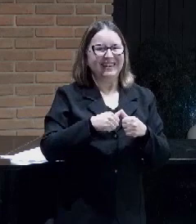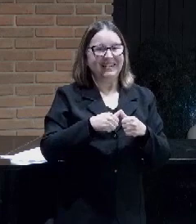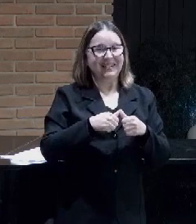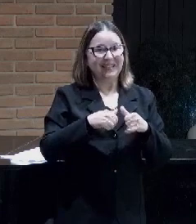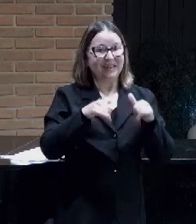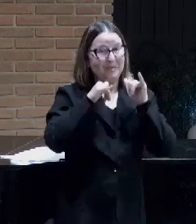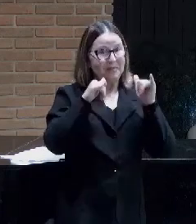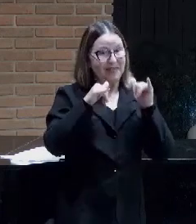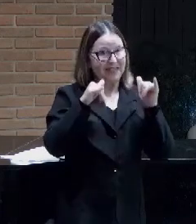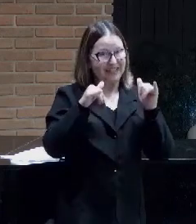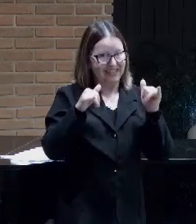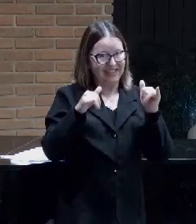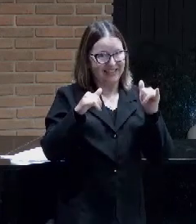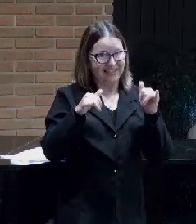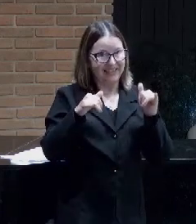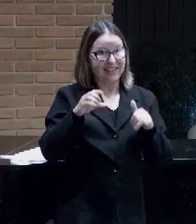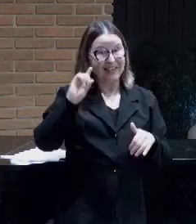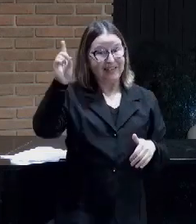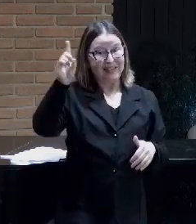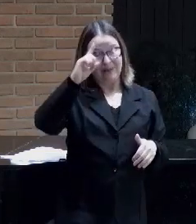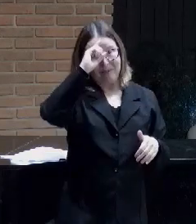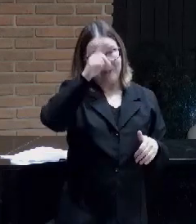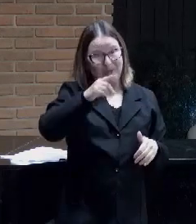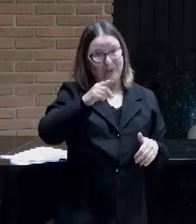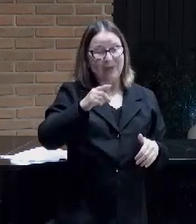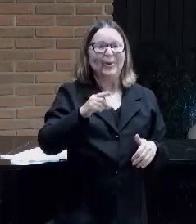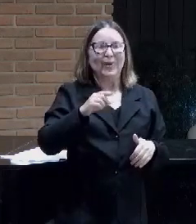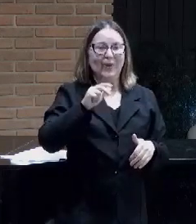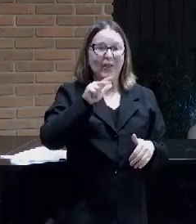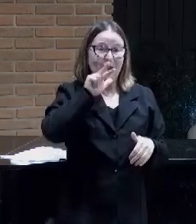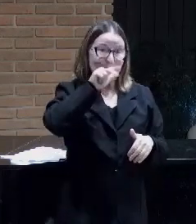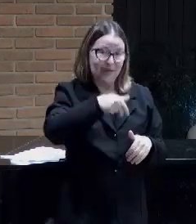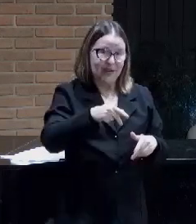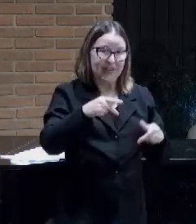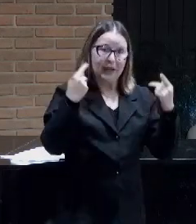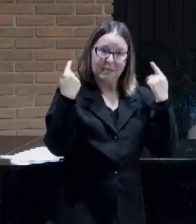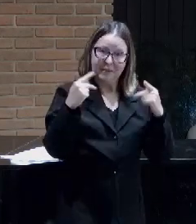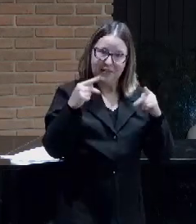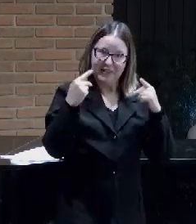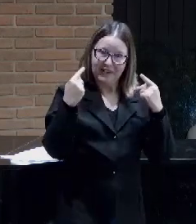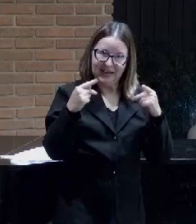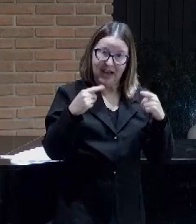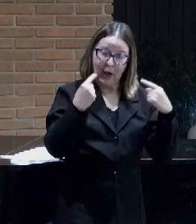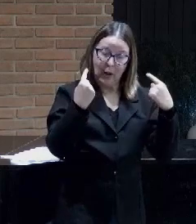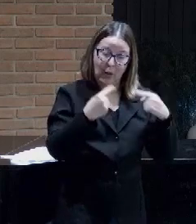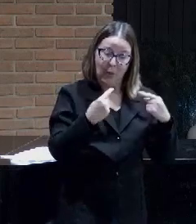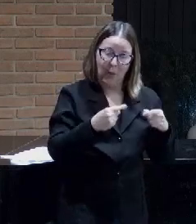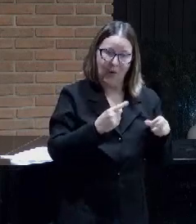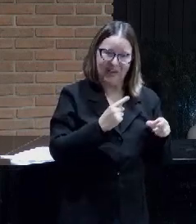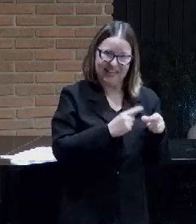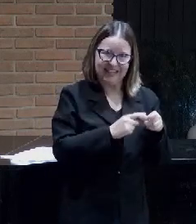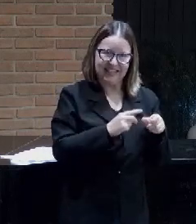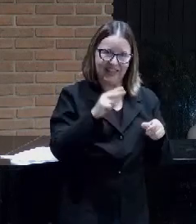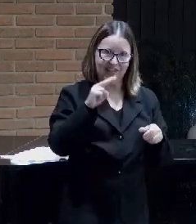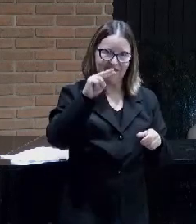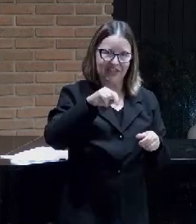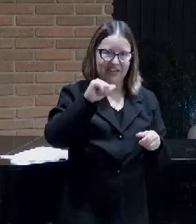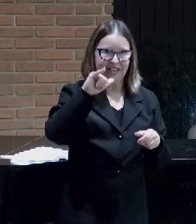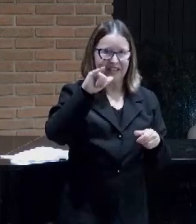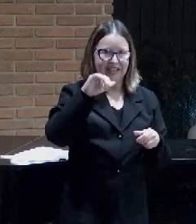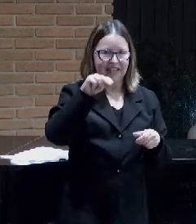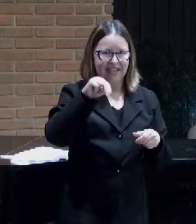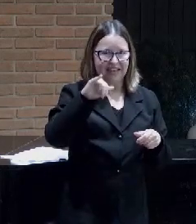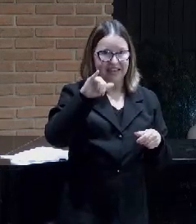Jonas pregasse contra essa cidade, porque, como diz o texto, a sua maldade subiu até a presença do Senhor. Mas quem era Nínive? Eles